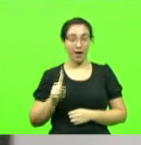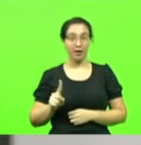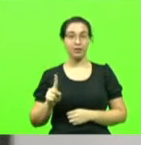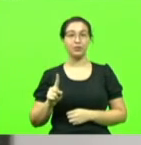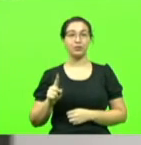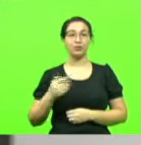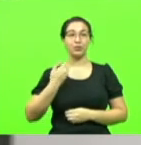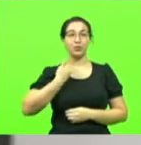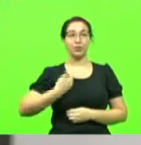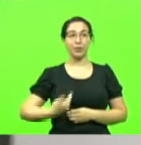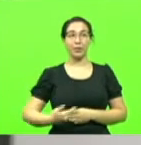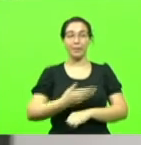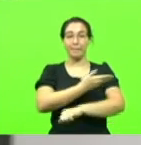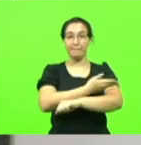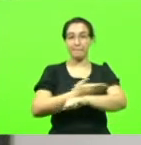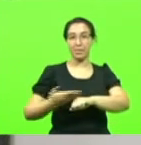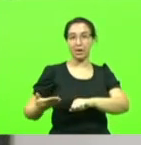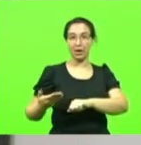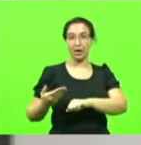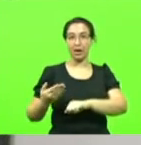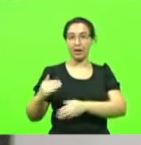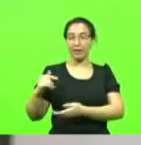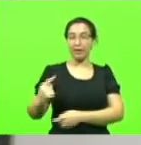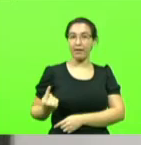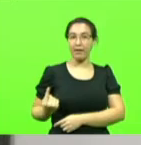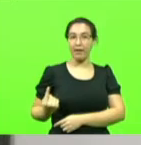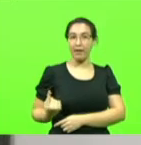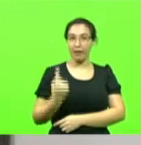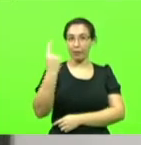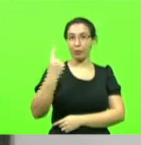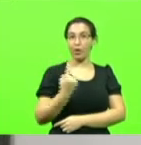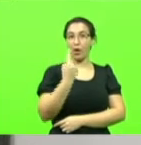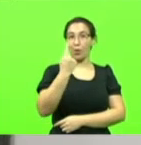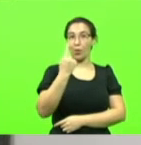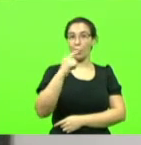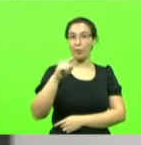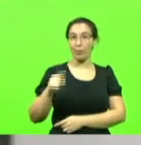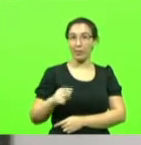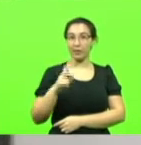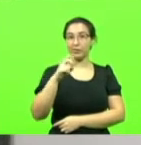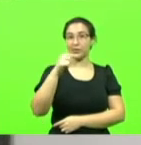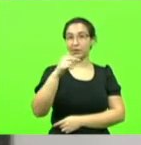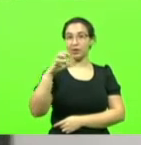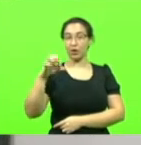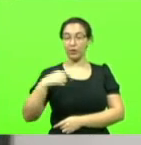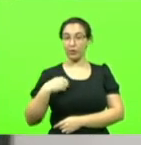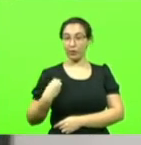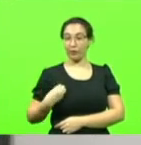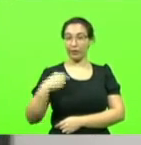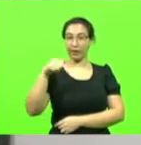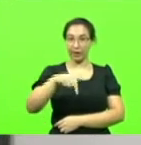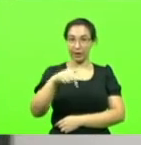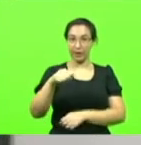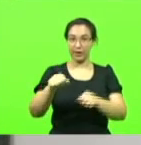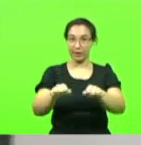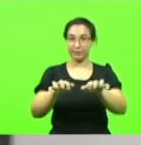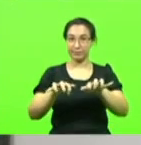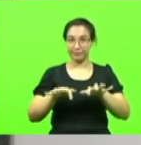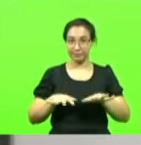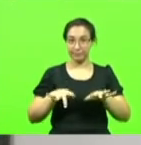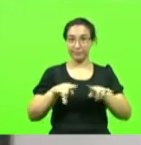com camisa branca tem 1,79 de altura e estou presente na sala das comissões